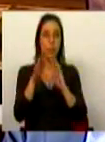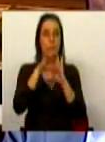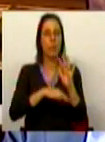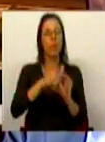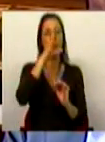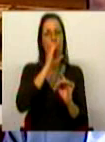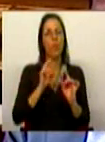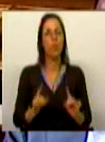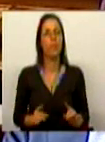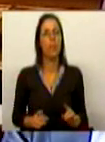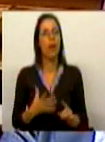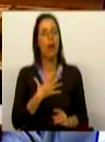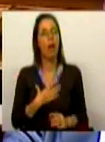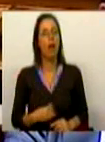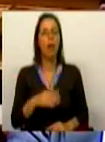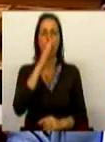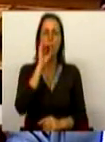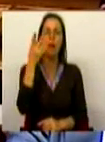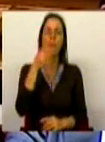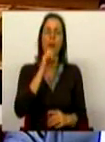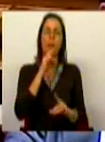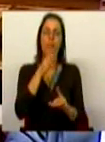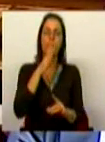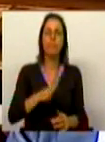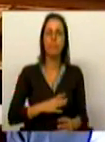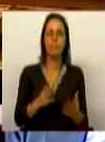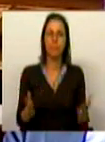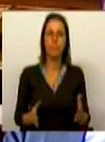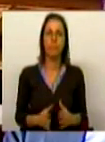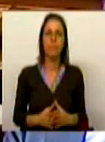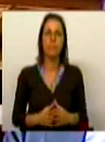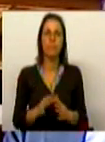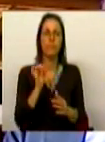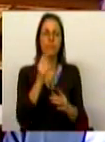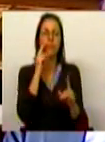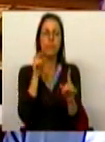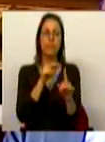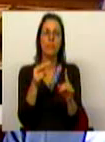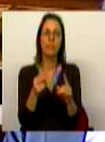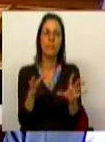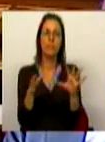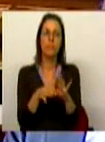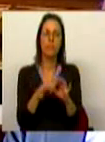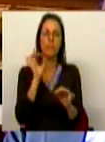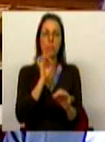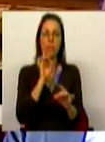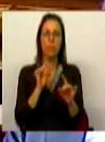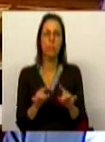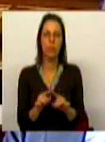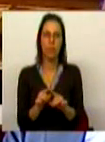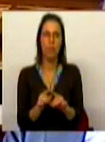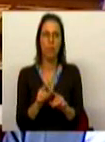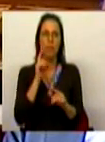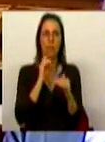Governo, gostaria que o Sr. Primeiro-Ministro nos pudesse transmitir a sua perspectiva acerca da importância que